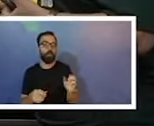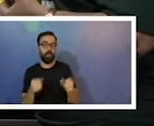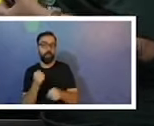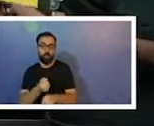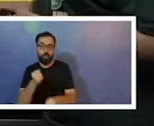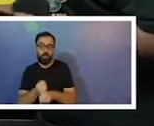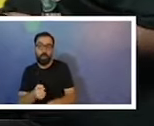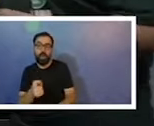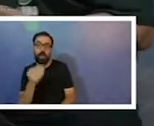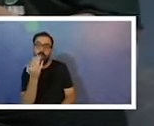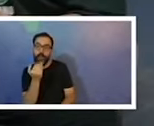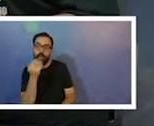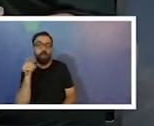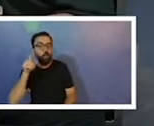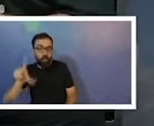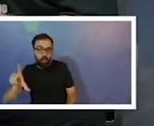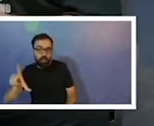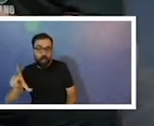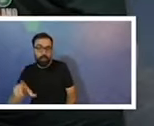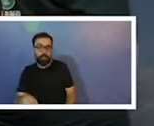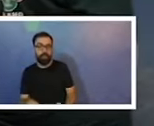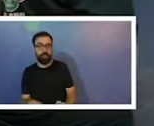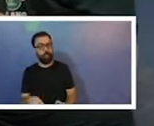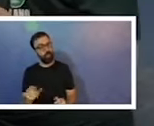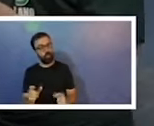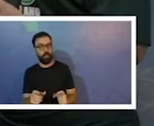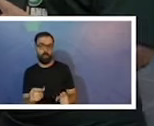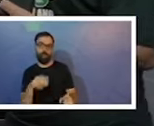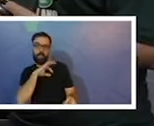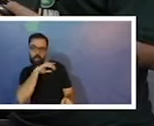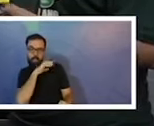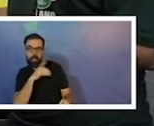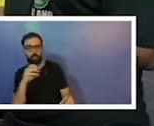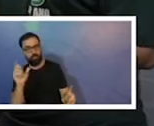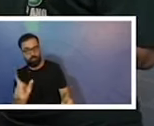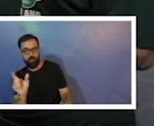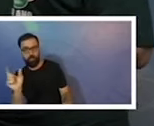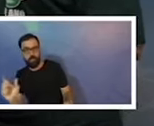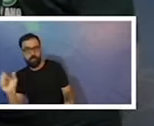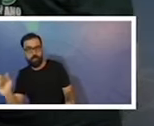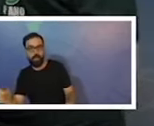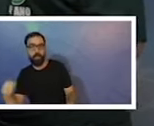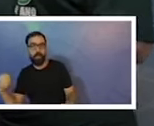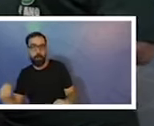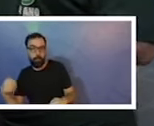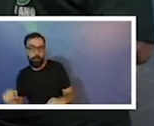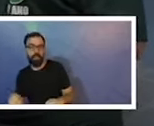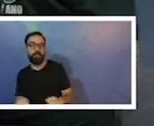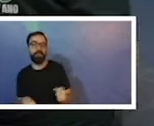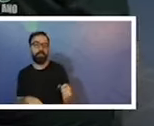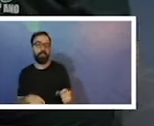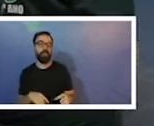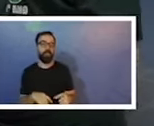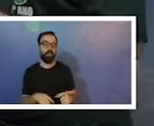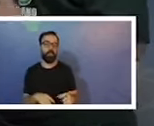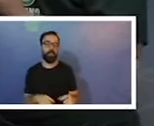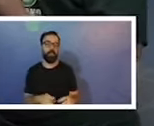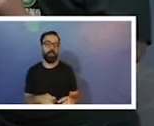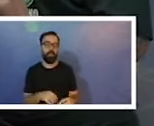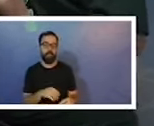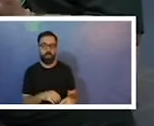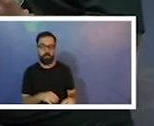seres vivos se alimentam, precisa de um ser vivo. O primeiro, tá,